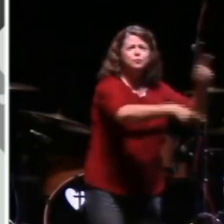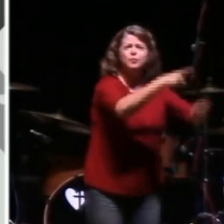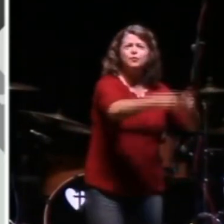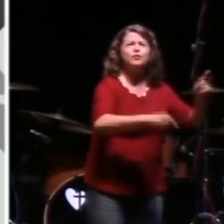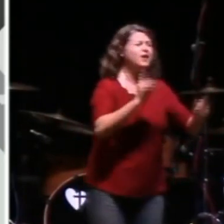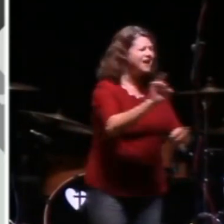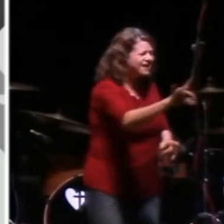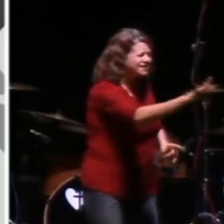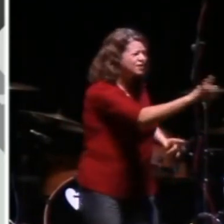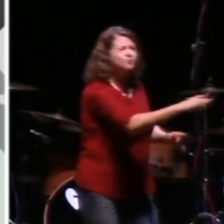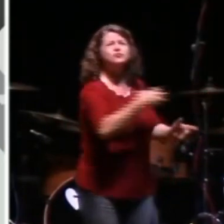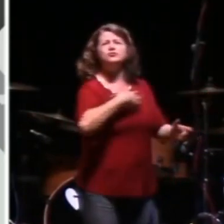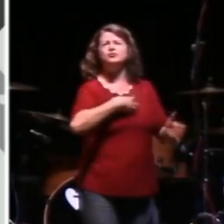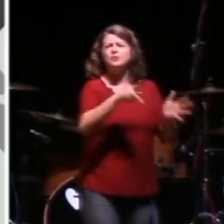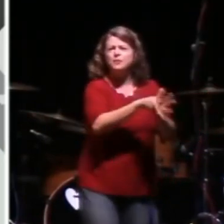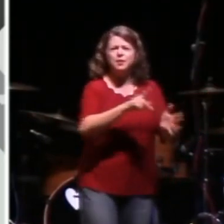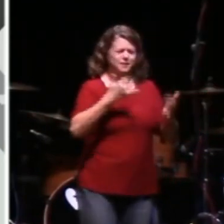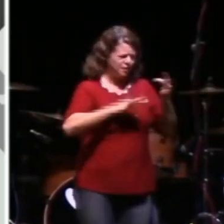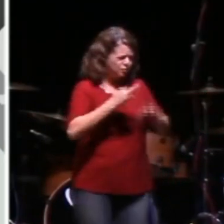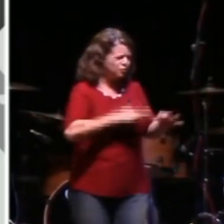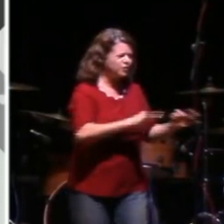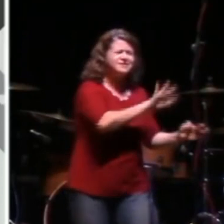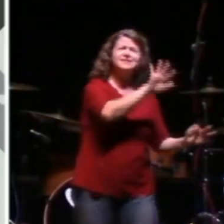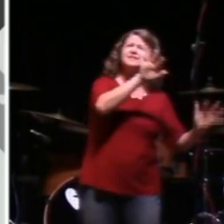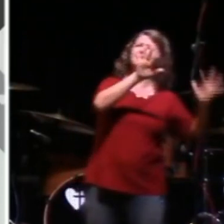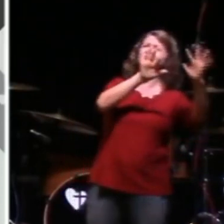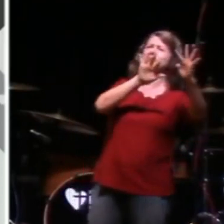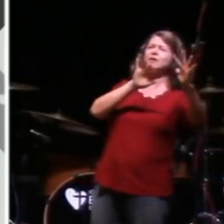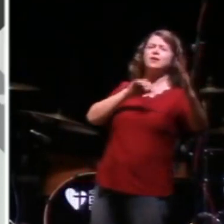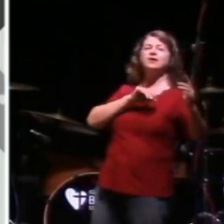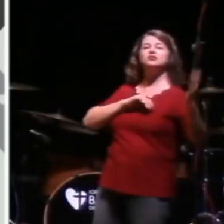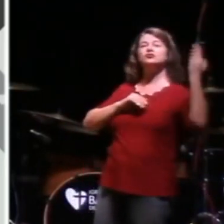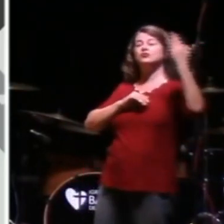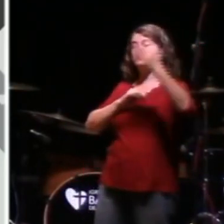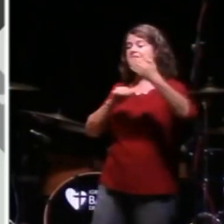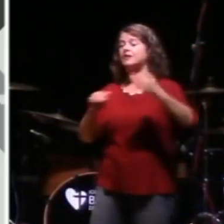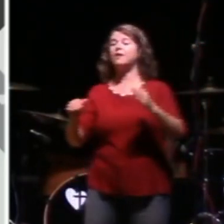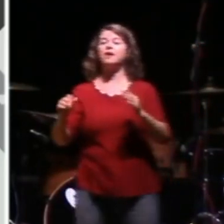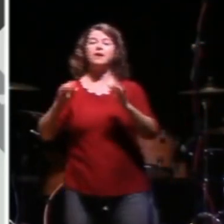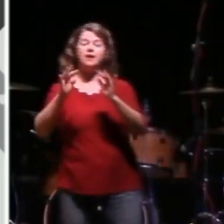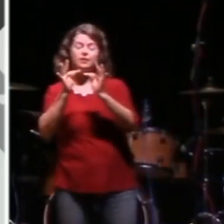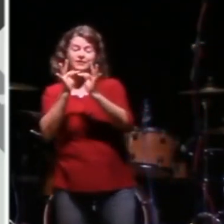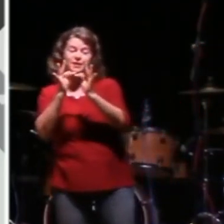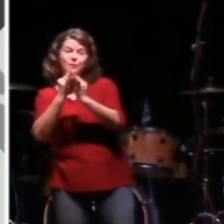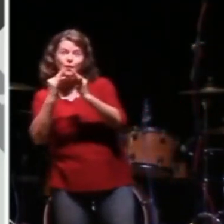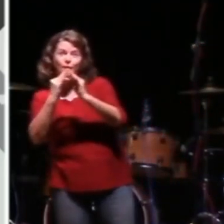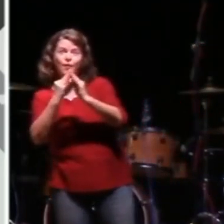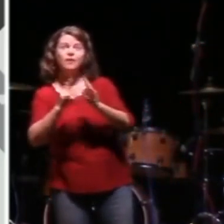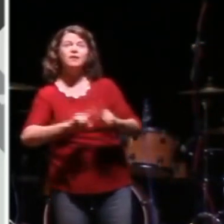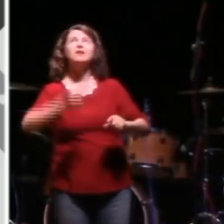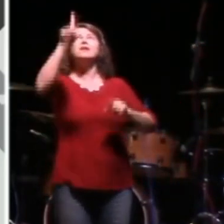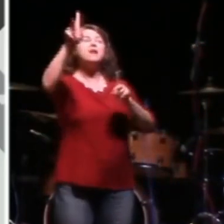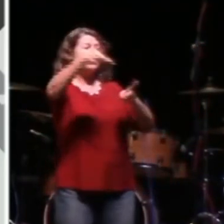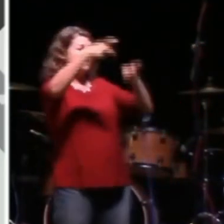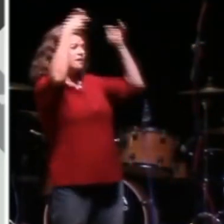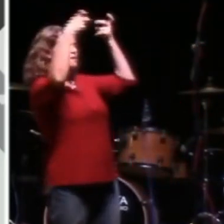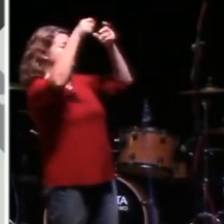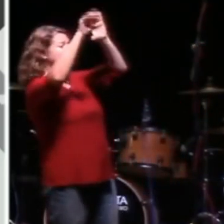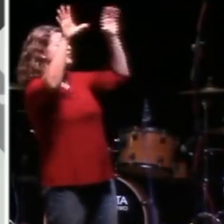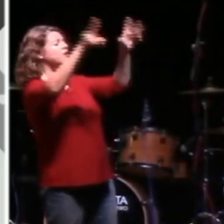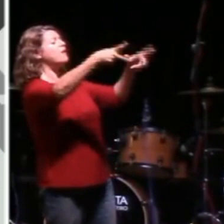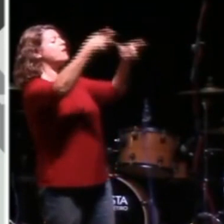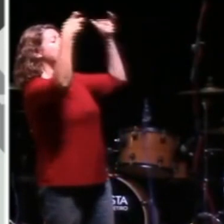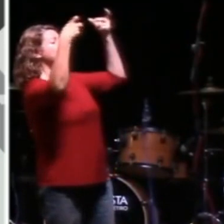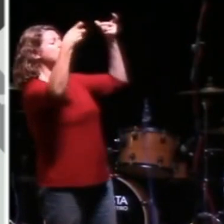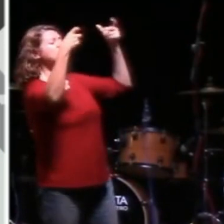estendendo as suas mãos em direção nesse tempo houve dos céus lugar da tua habitação apertou e trata cada um de acordo com que